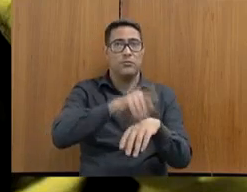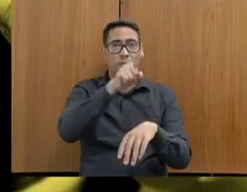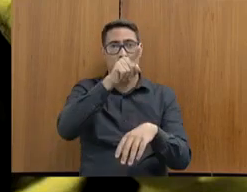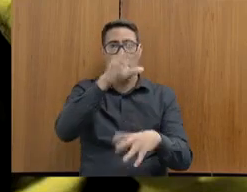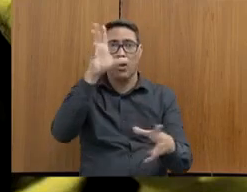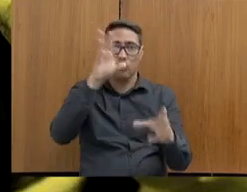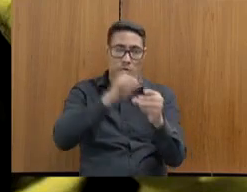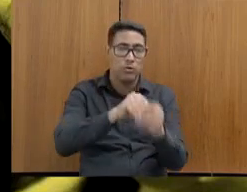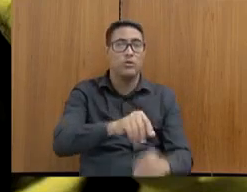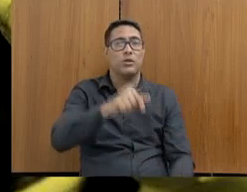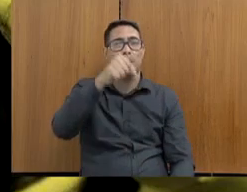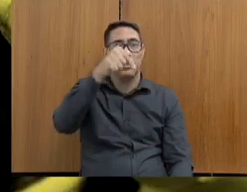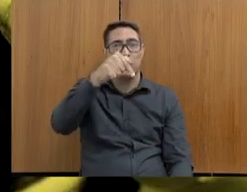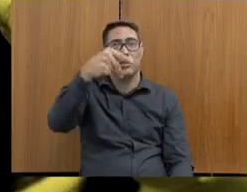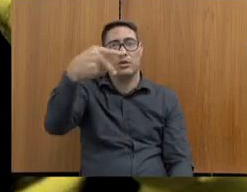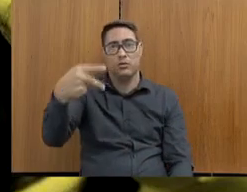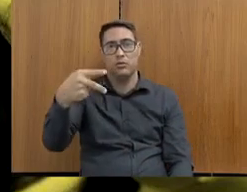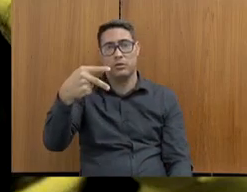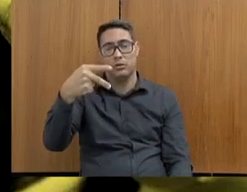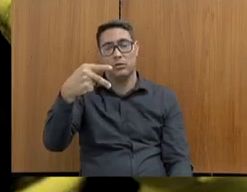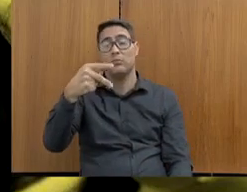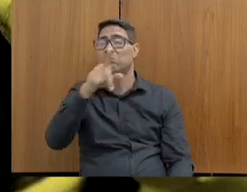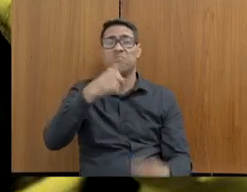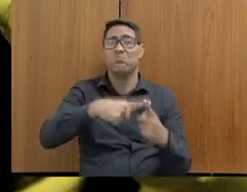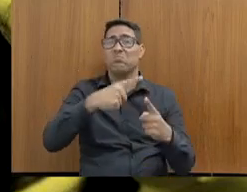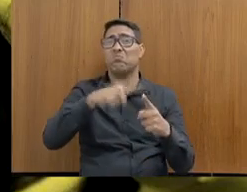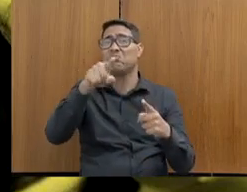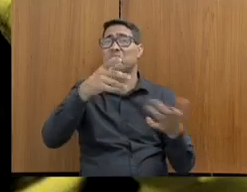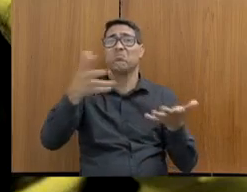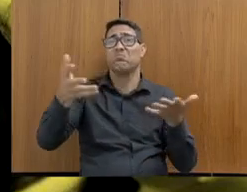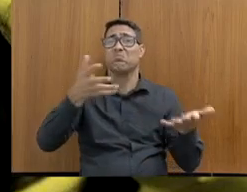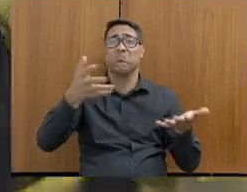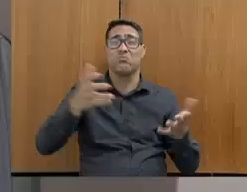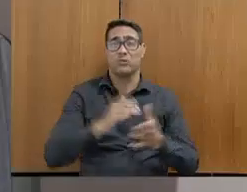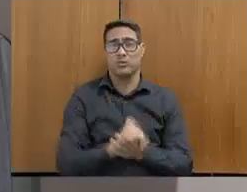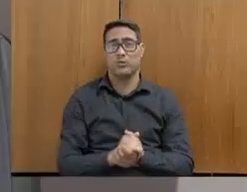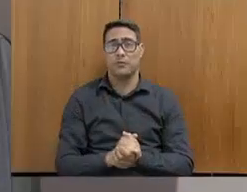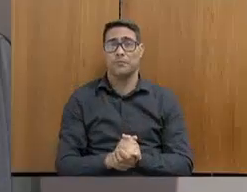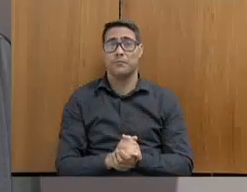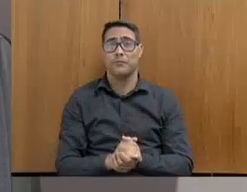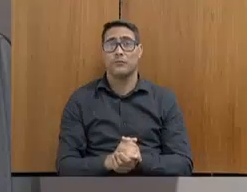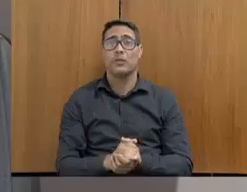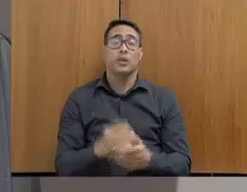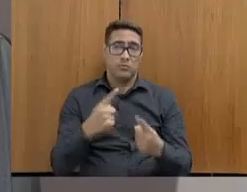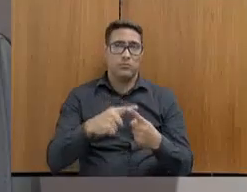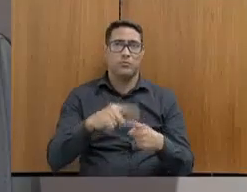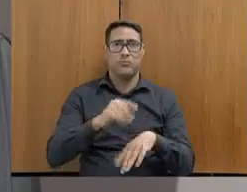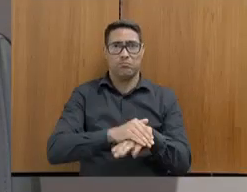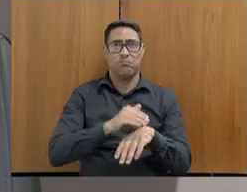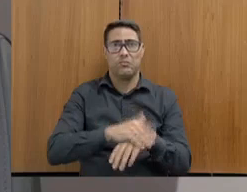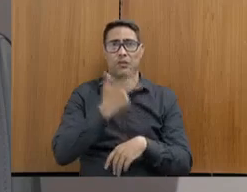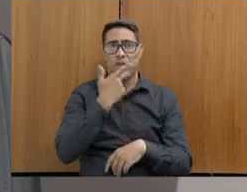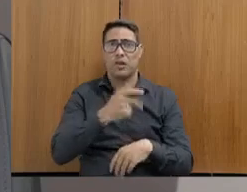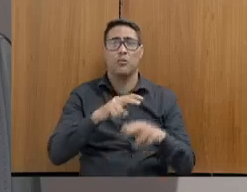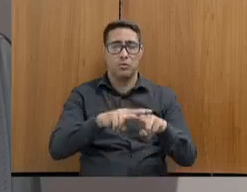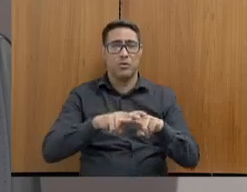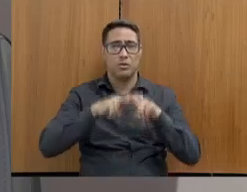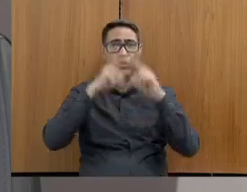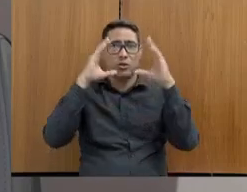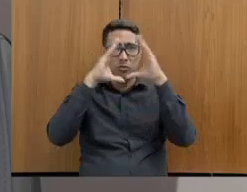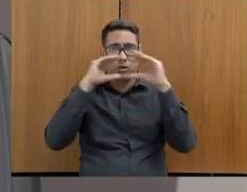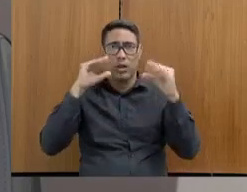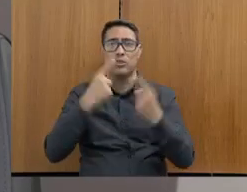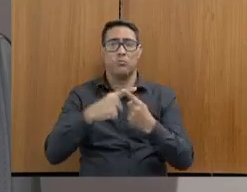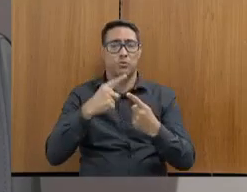de 72 procedimentos E por que disso gente é porque é eu posso dizer com tranquilidade até por ter